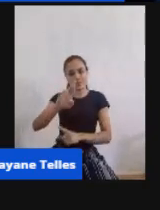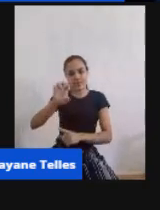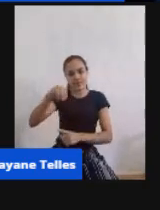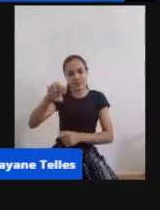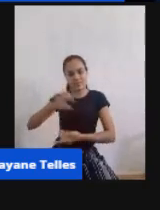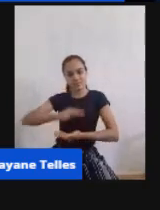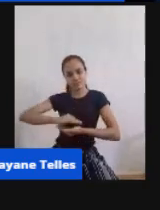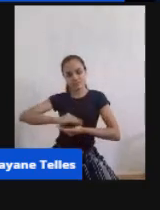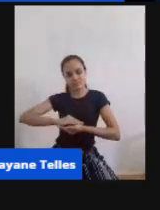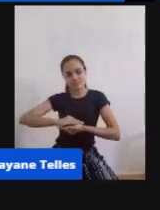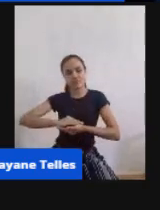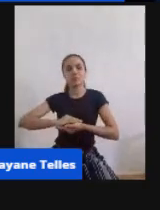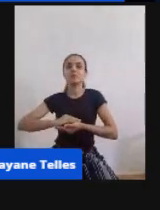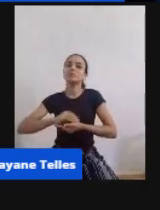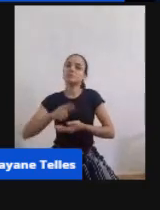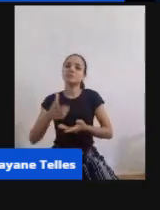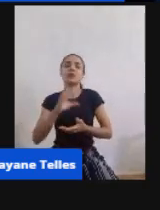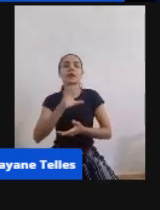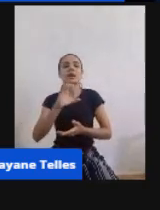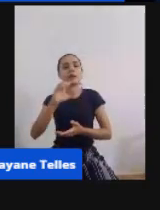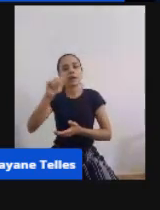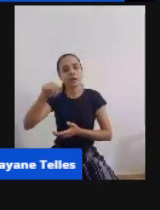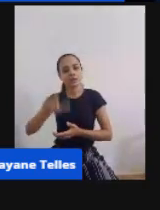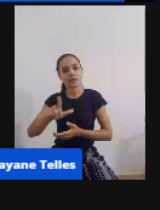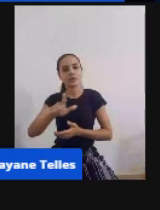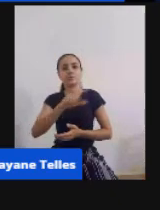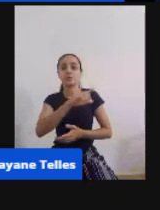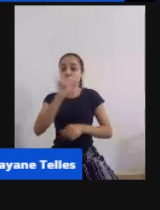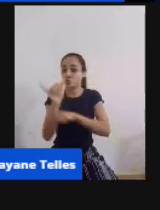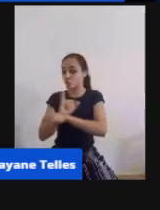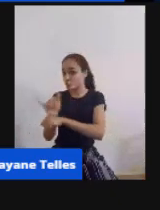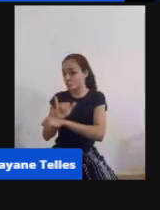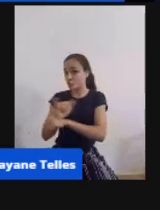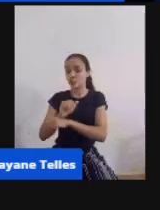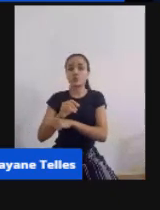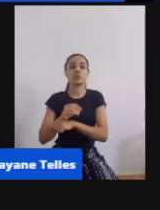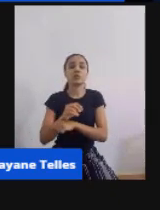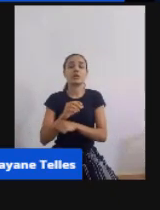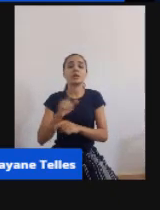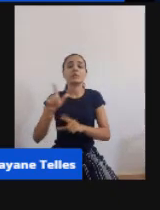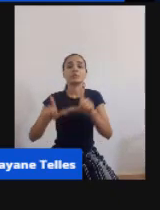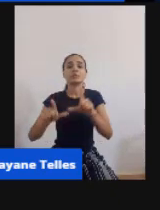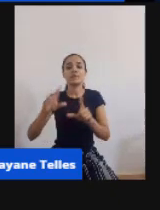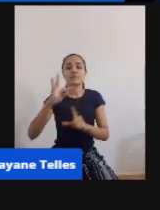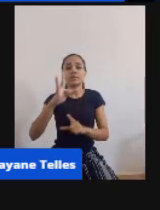YouTube, TV REME. Próximo slide, por favor.